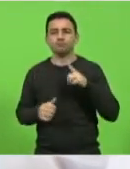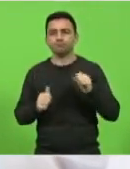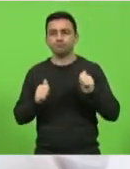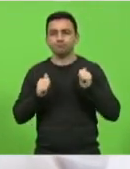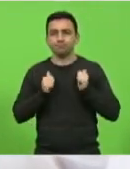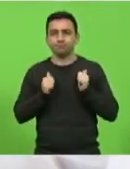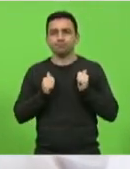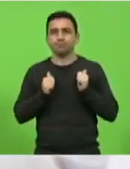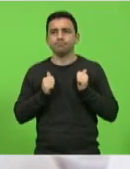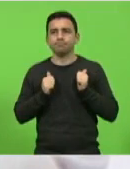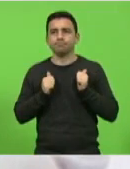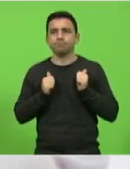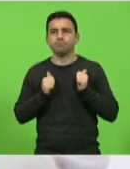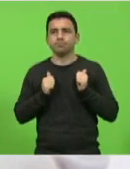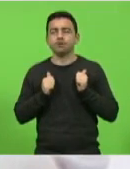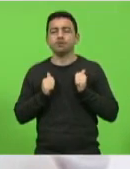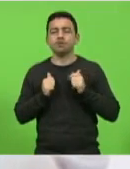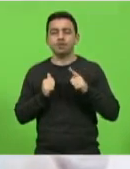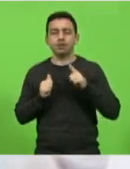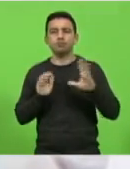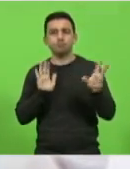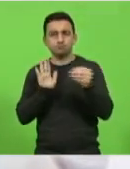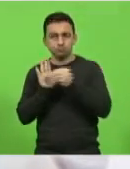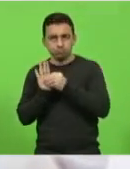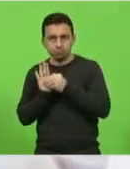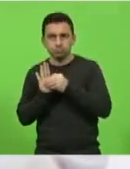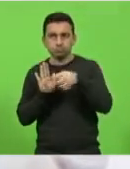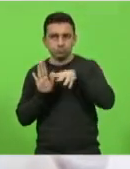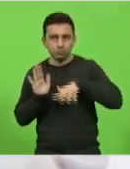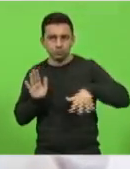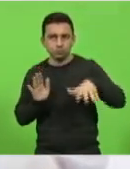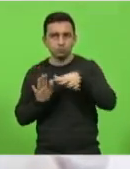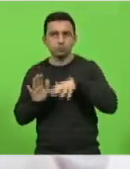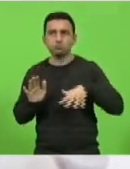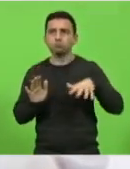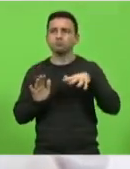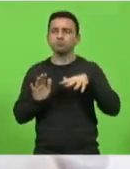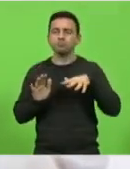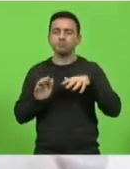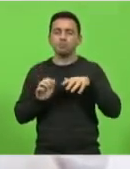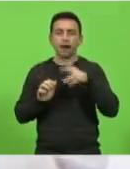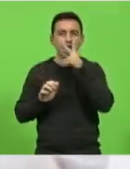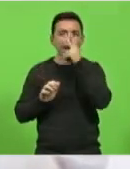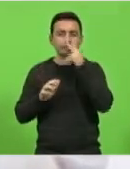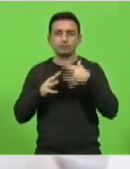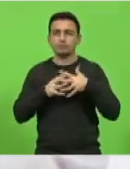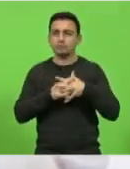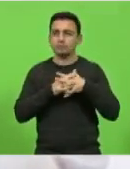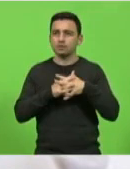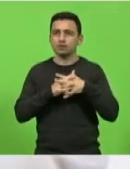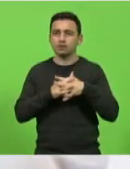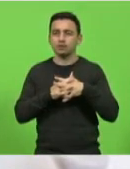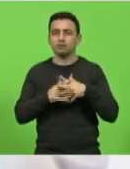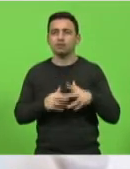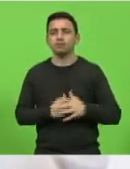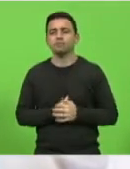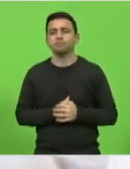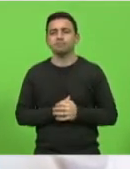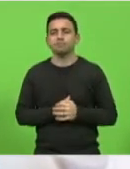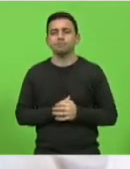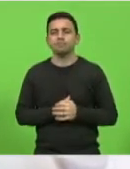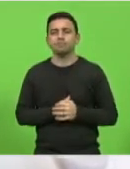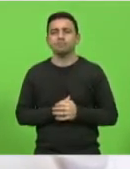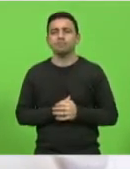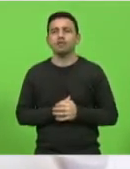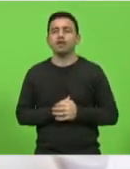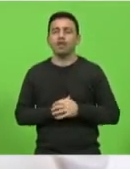está sendo colocado é uma nuvem de fumaça indo contra o real julgamento desse tribunal, senhor presidente. E a nossa função é bem informar a